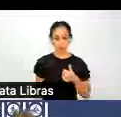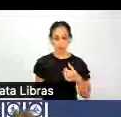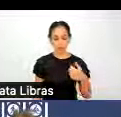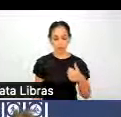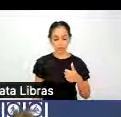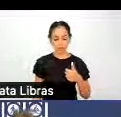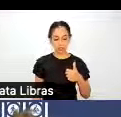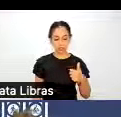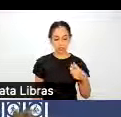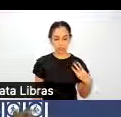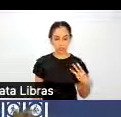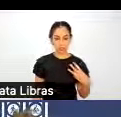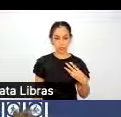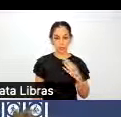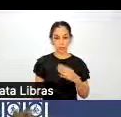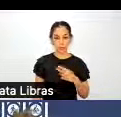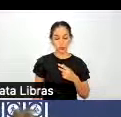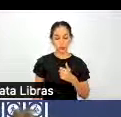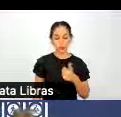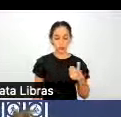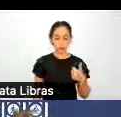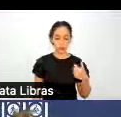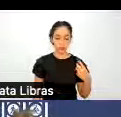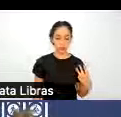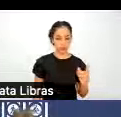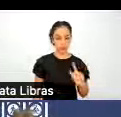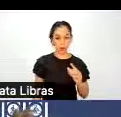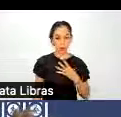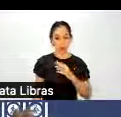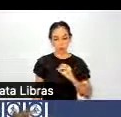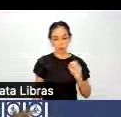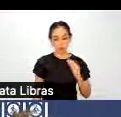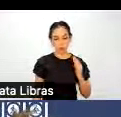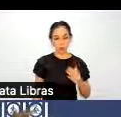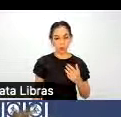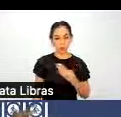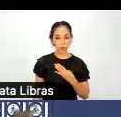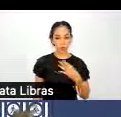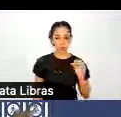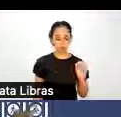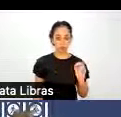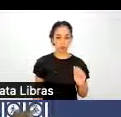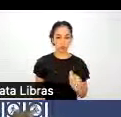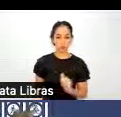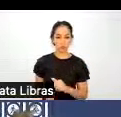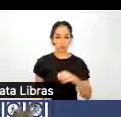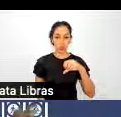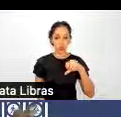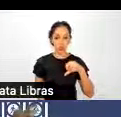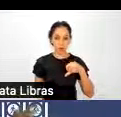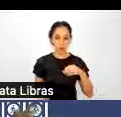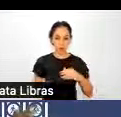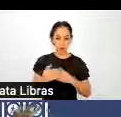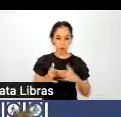mas de 400 por 400, ou seja, unindo 9 quadras em uma super quadra de 400 por 400